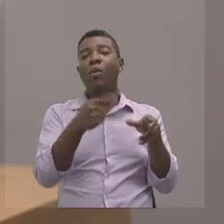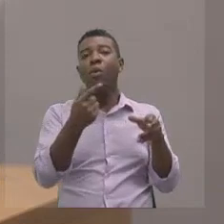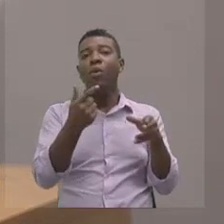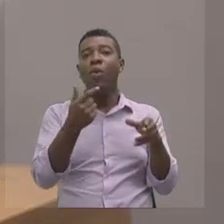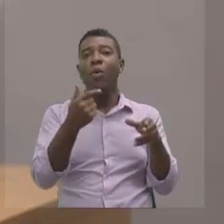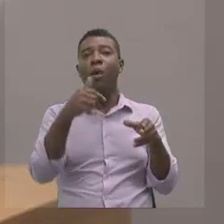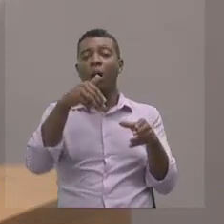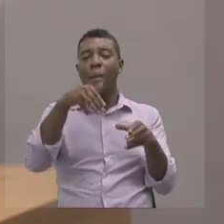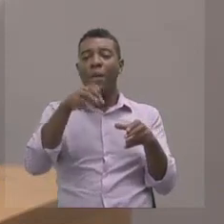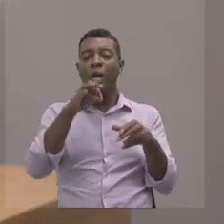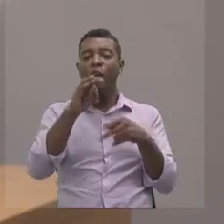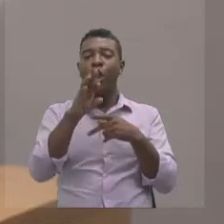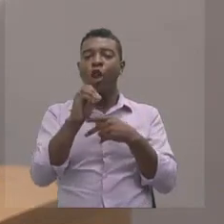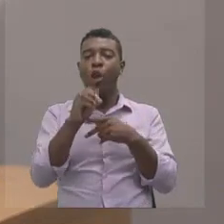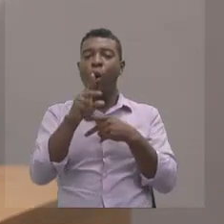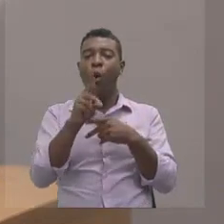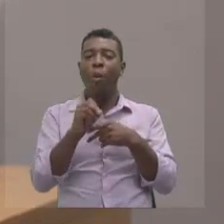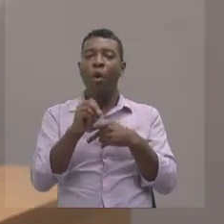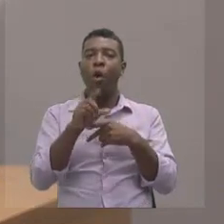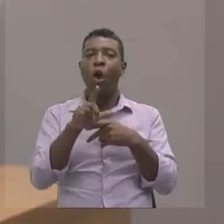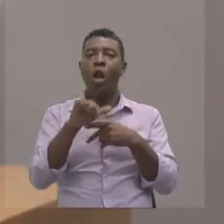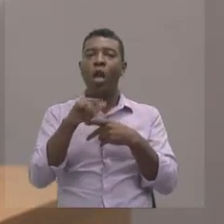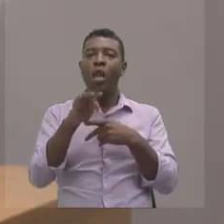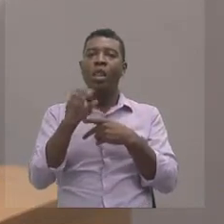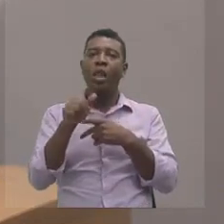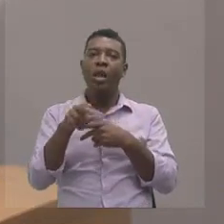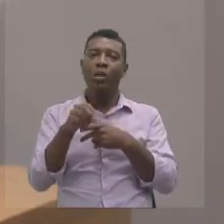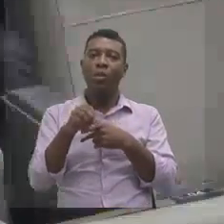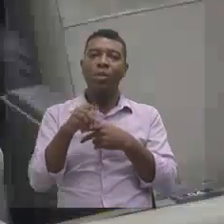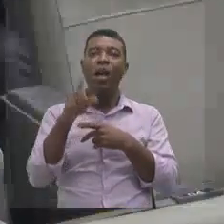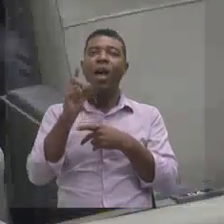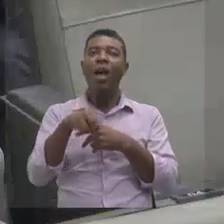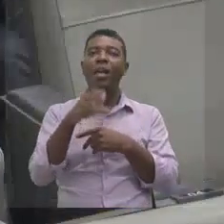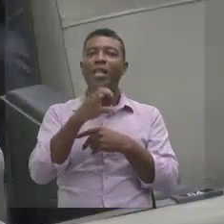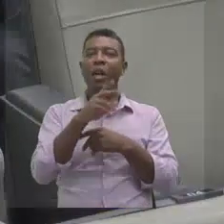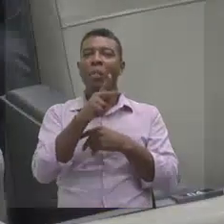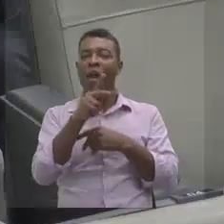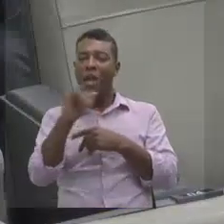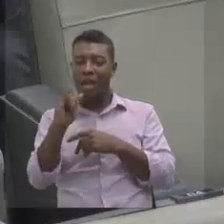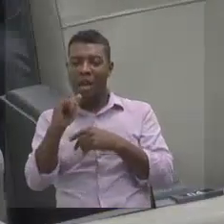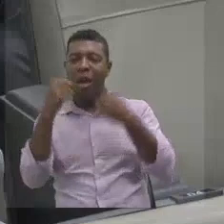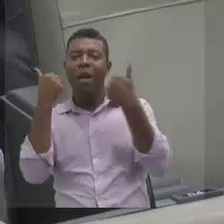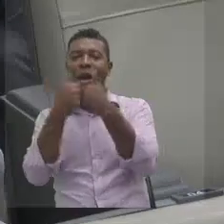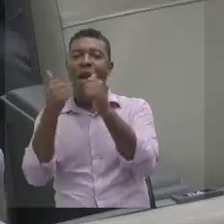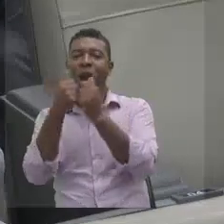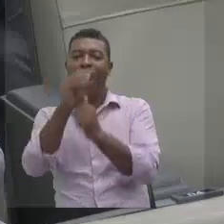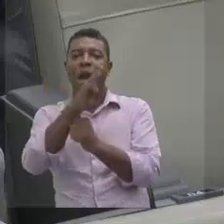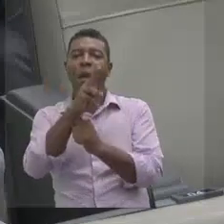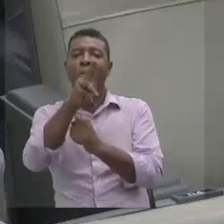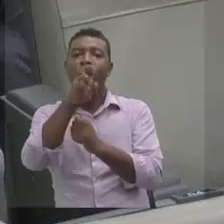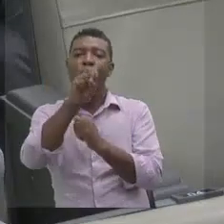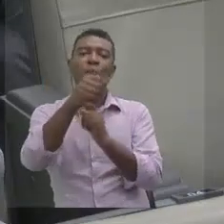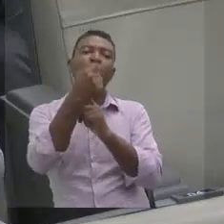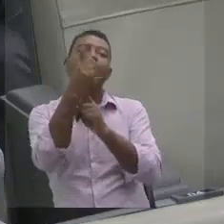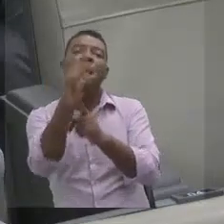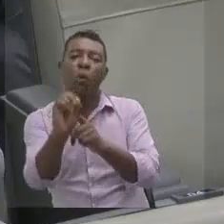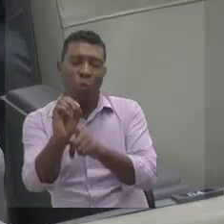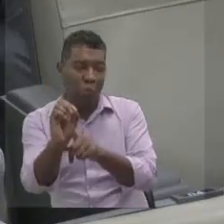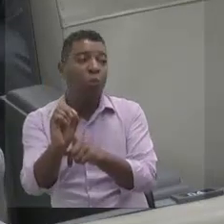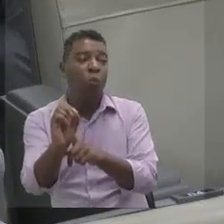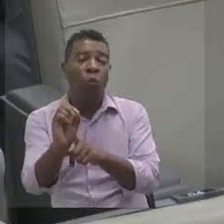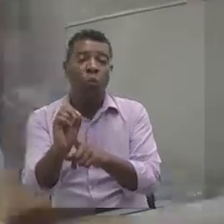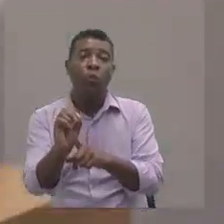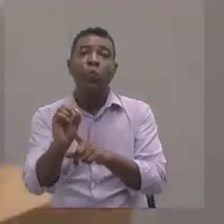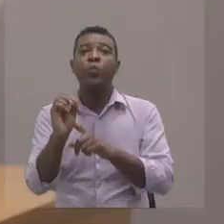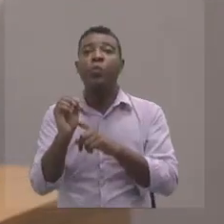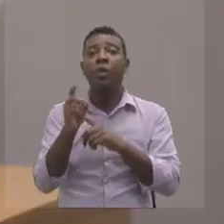participei da CPI da BH trança CPI do busão na câmara de Belo Horizonte que mostrou né que os empresários de